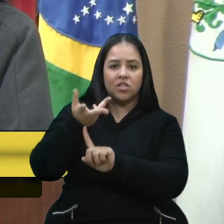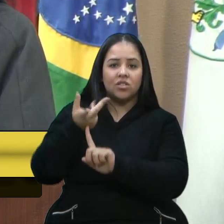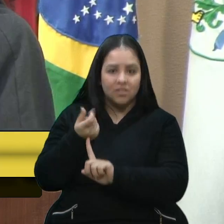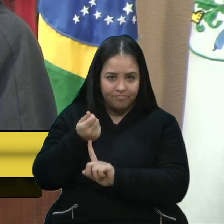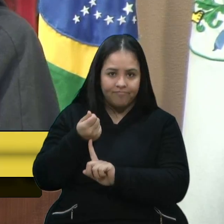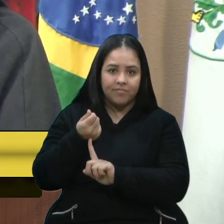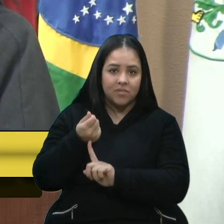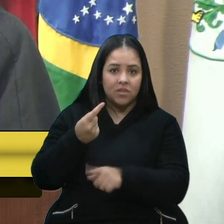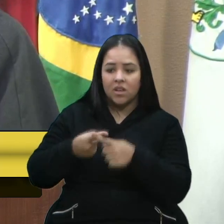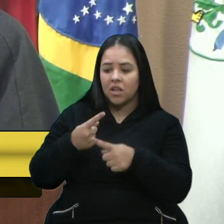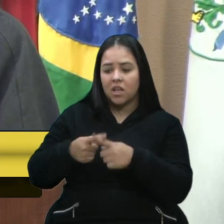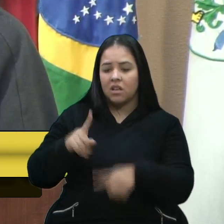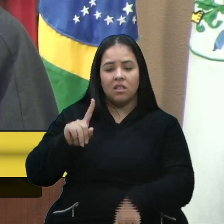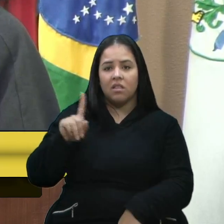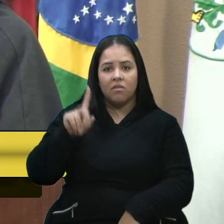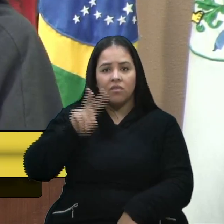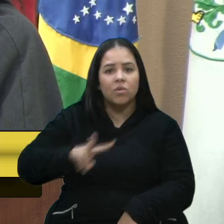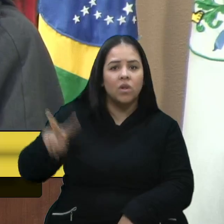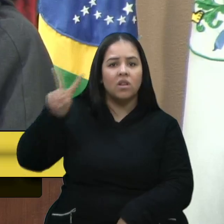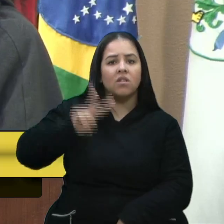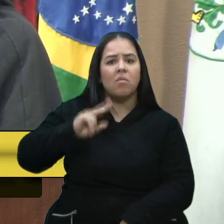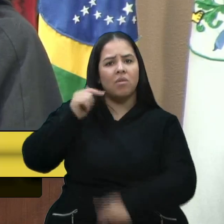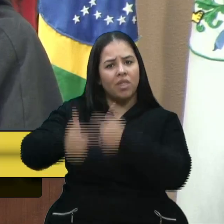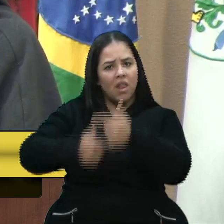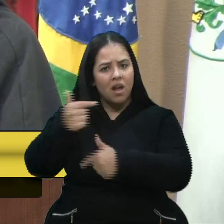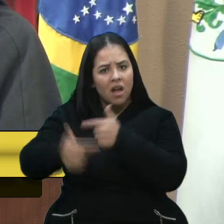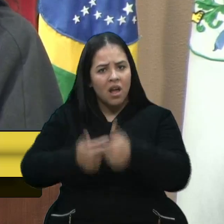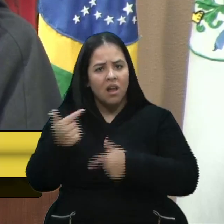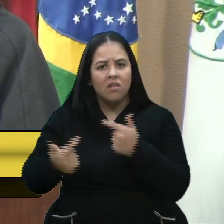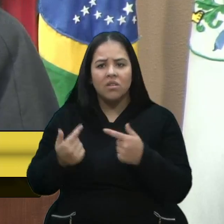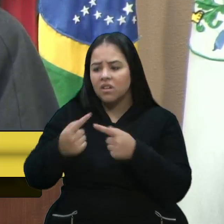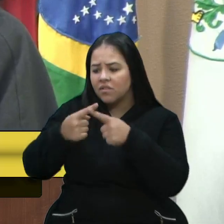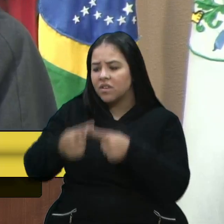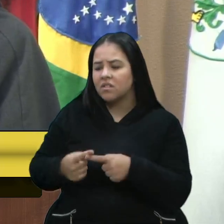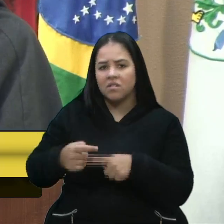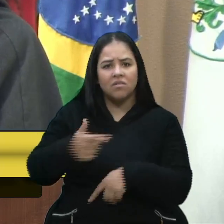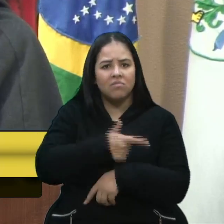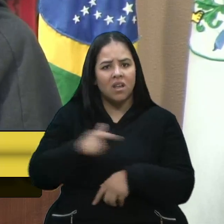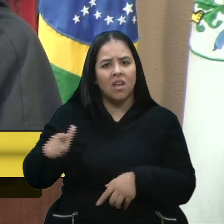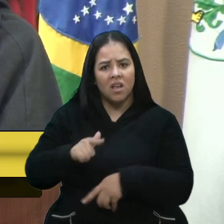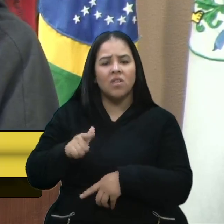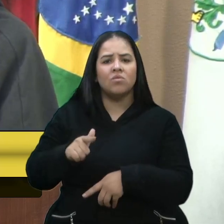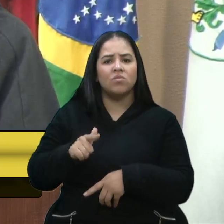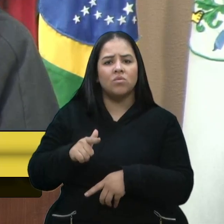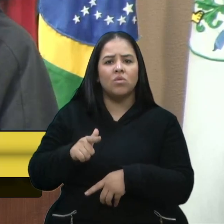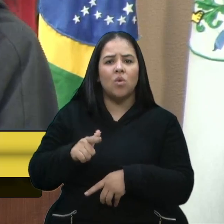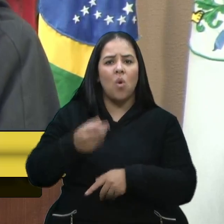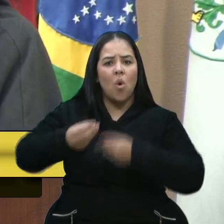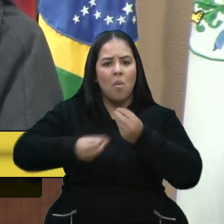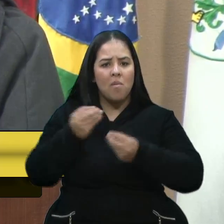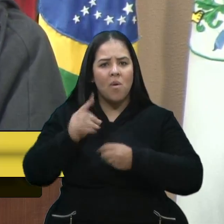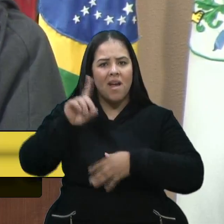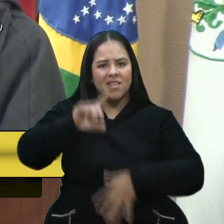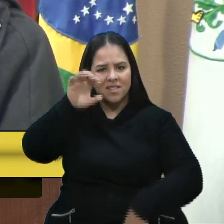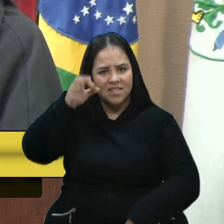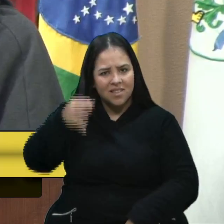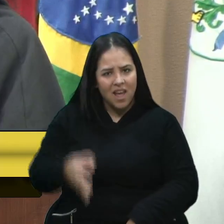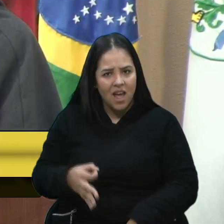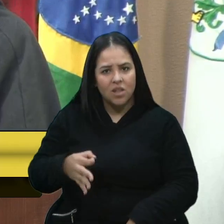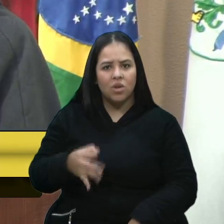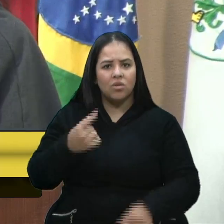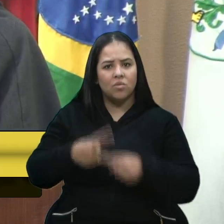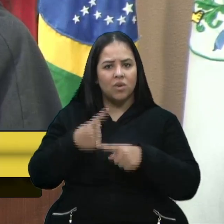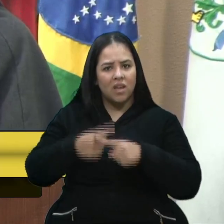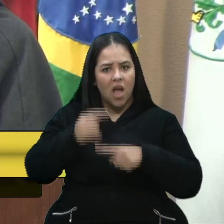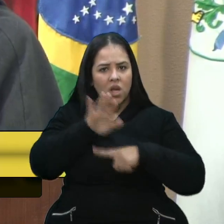não é vista como um trabalho e muitas vezes não tem a dignidade que mereceria, portanto, que contribui com a nossa sociedade. O